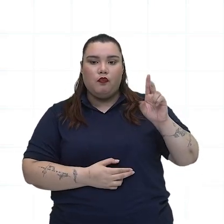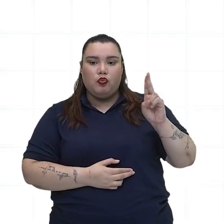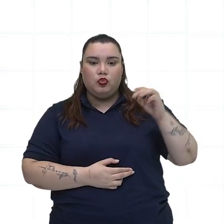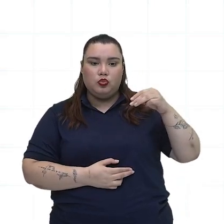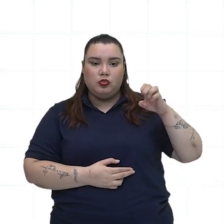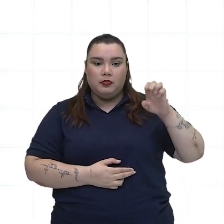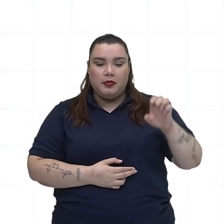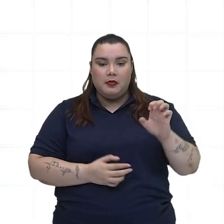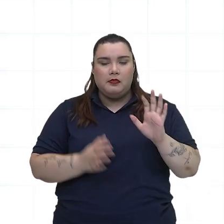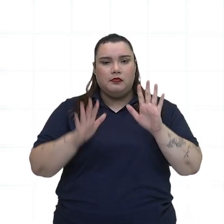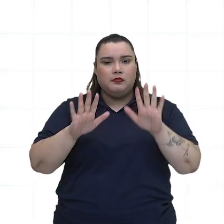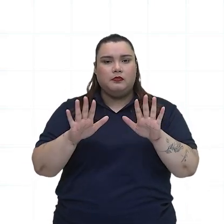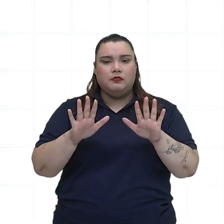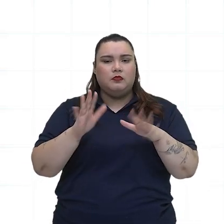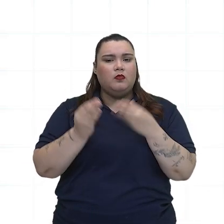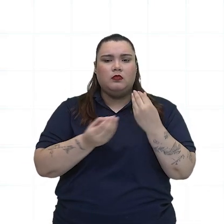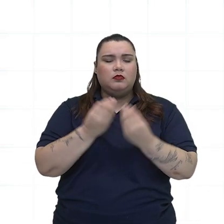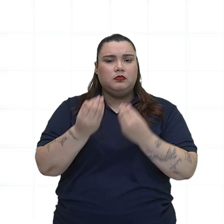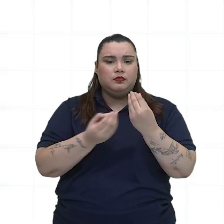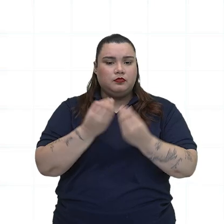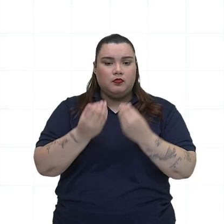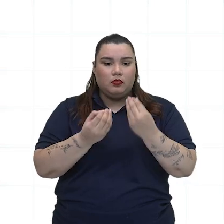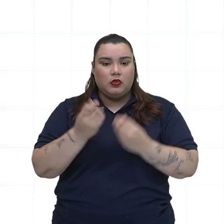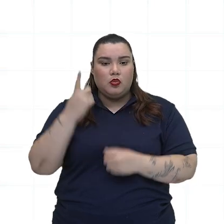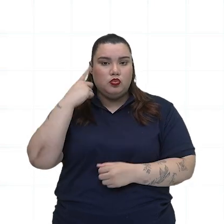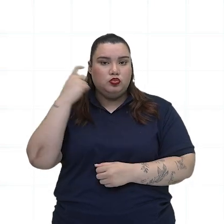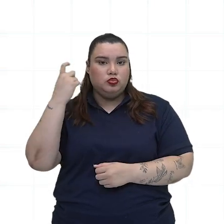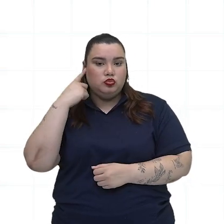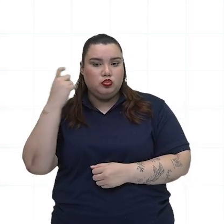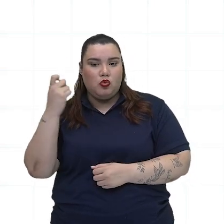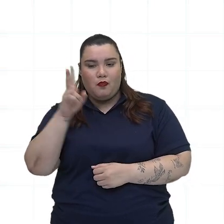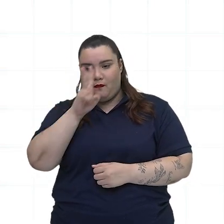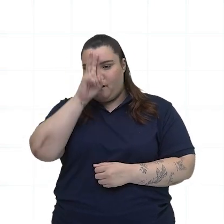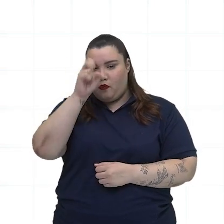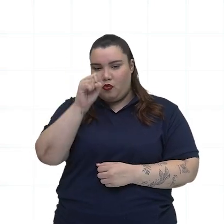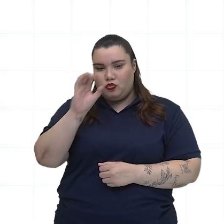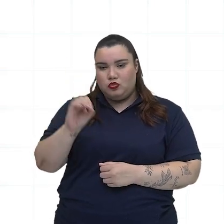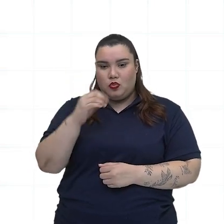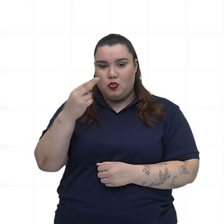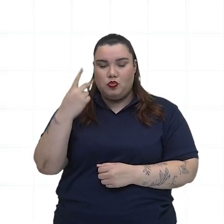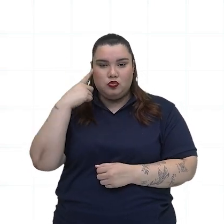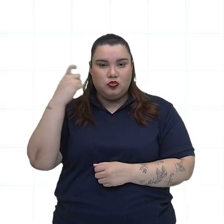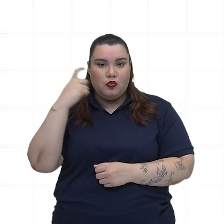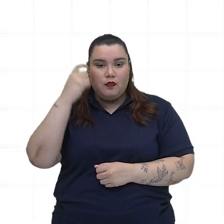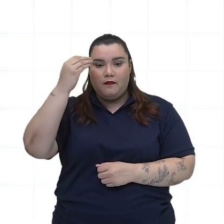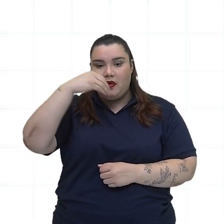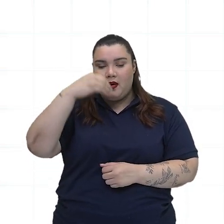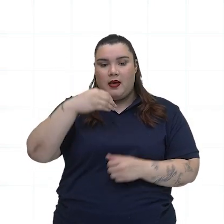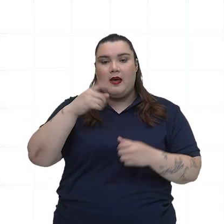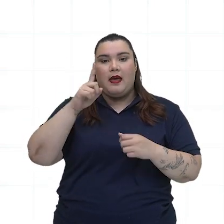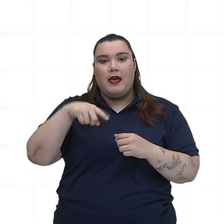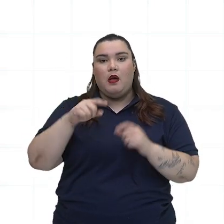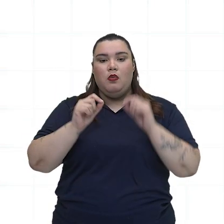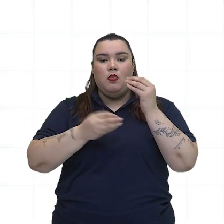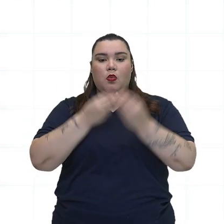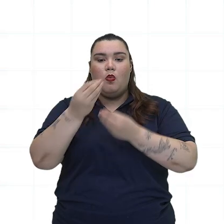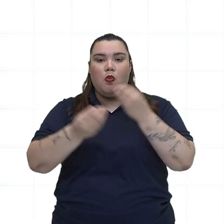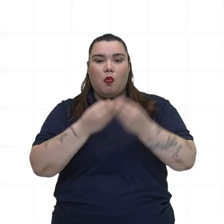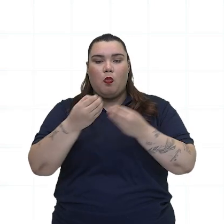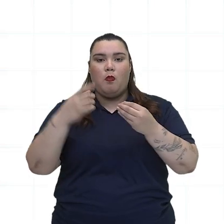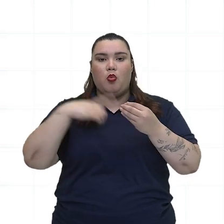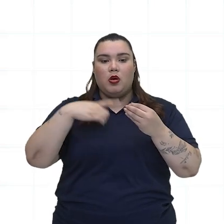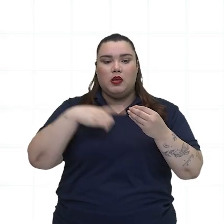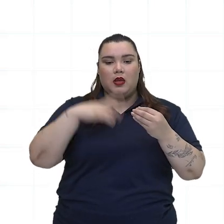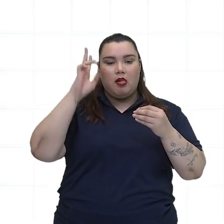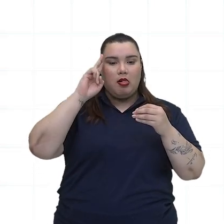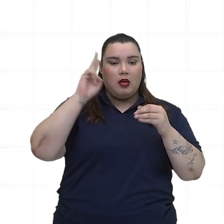de volume. A diferença entre um som intenso ou forte e um som fraco vem da